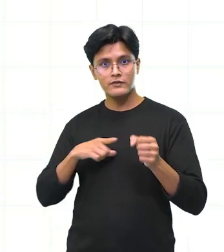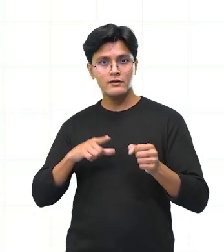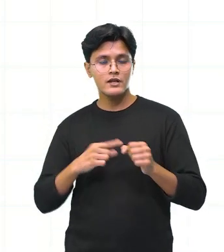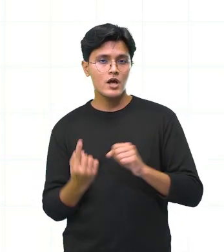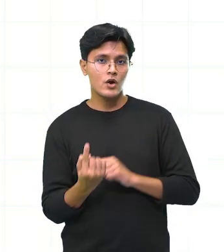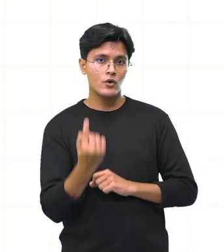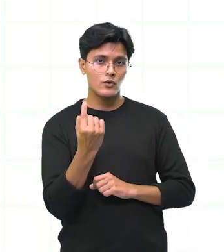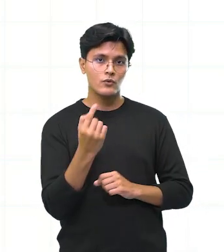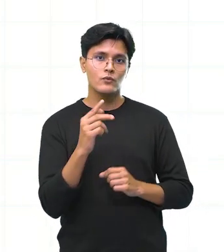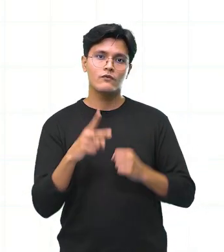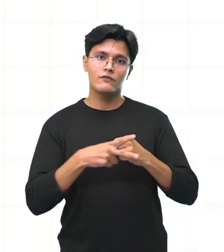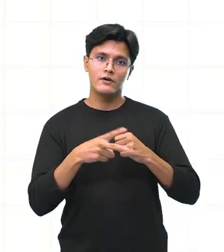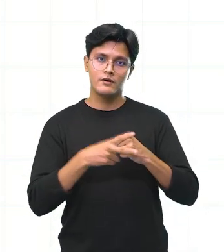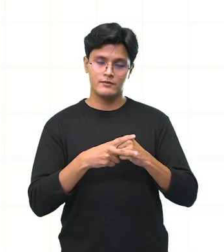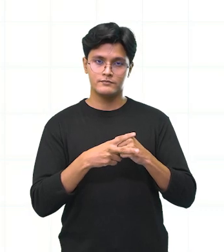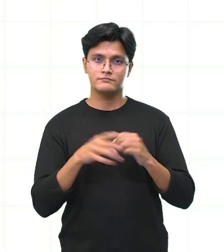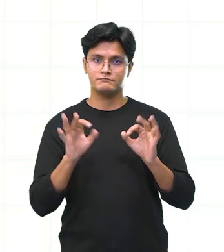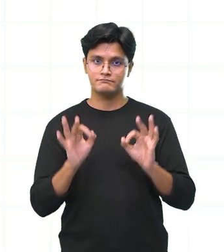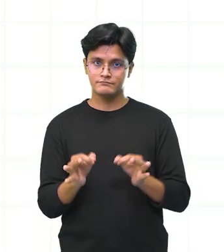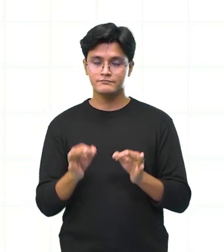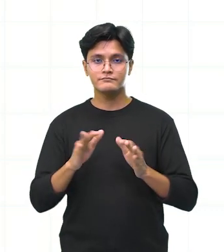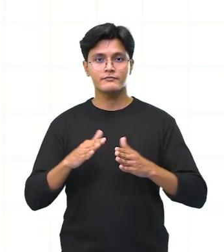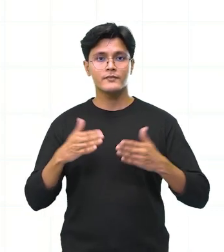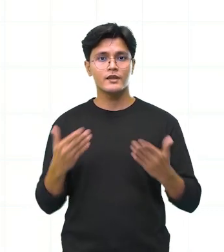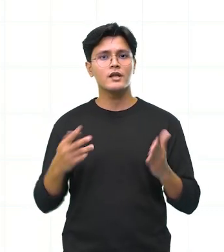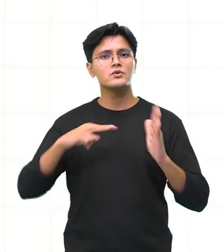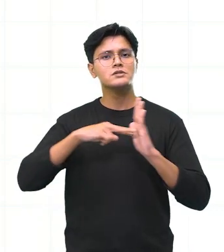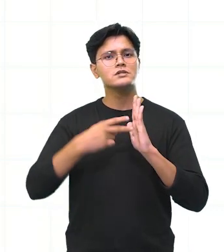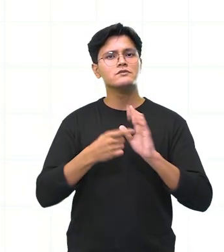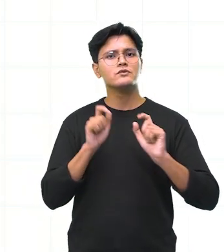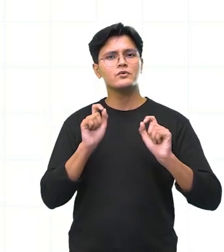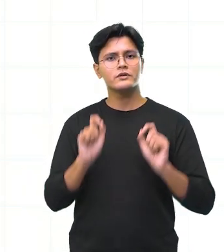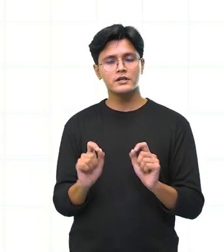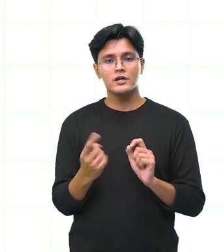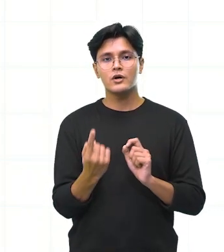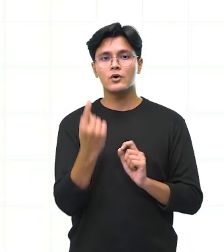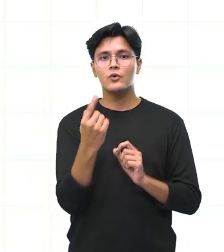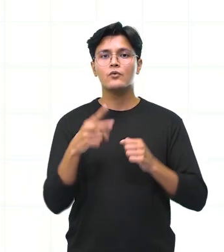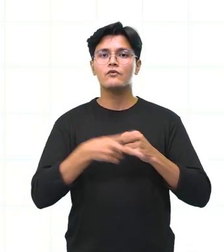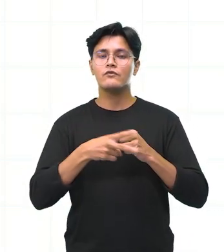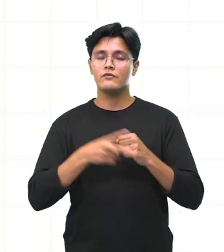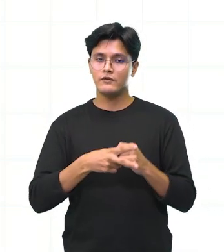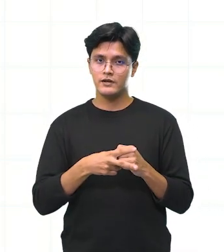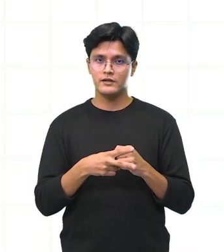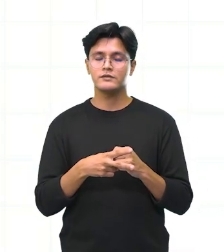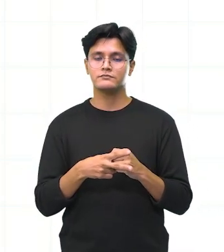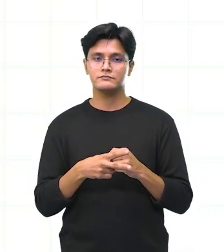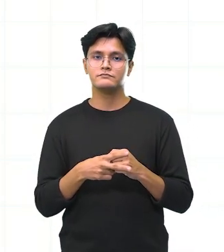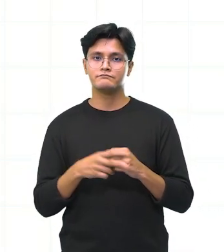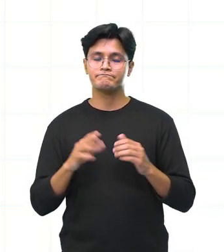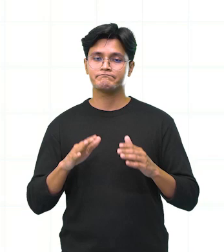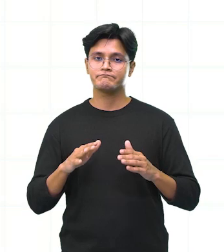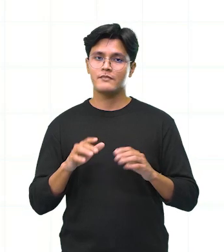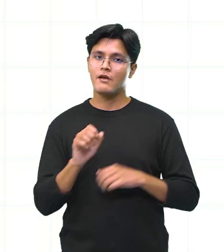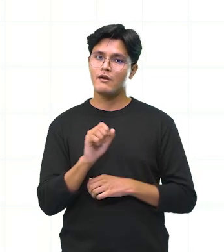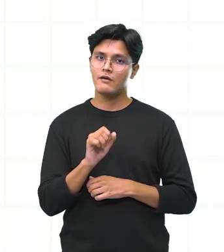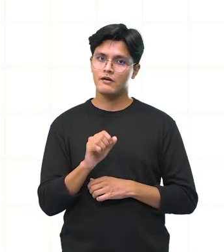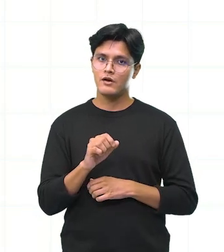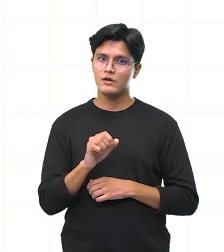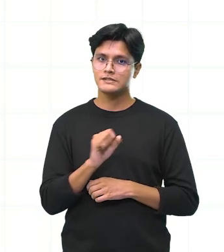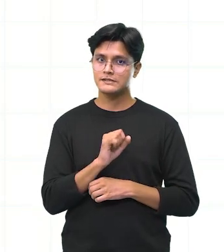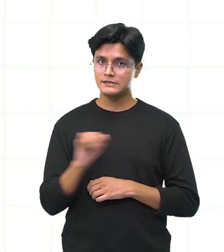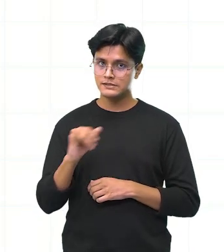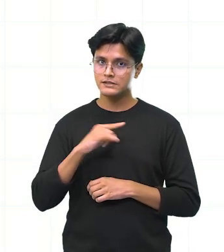verbo nesta oração. Logo, se é só um verbo, né? Se é só um verbo